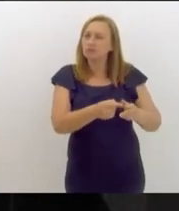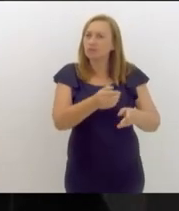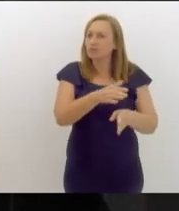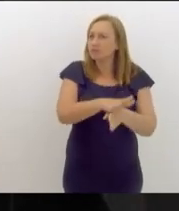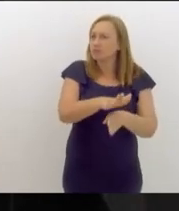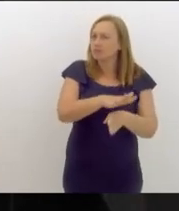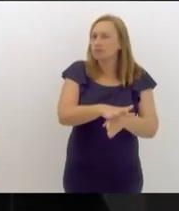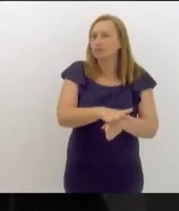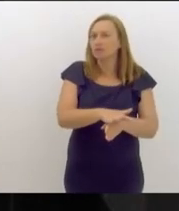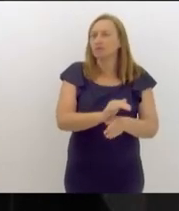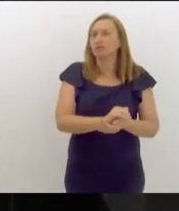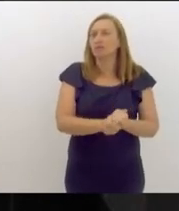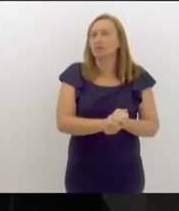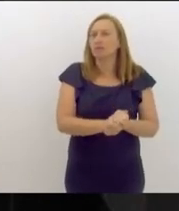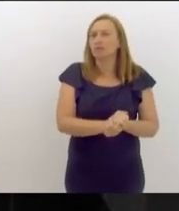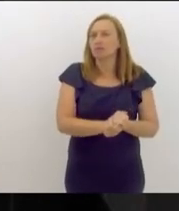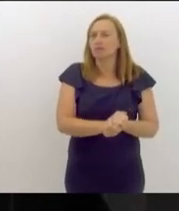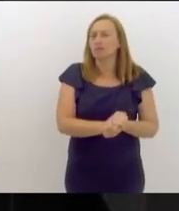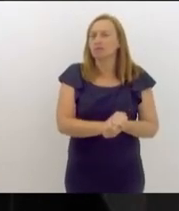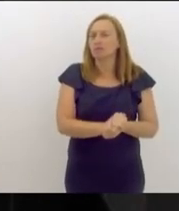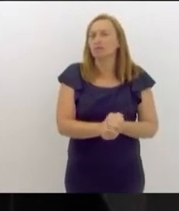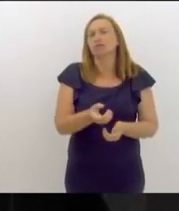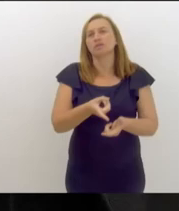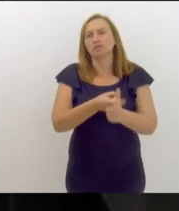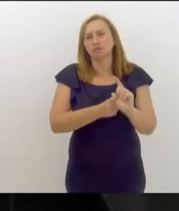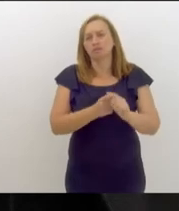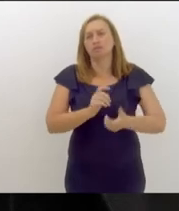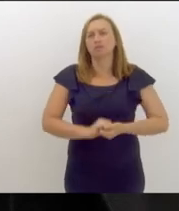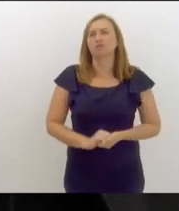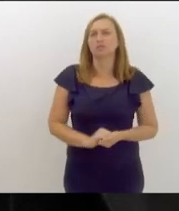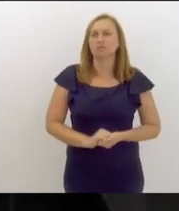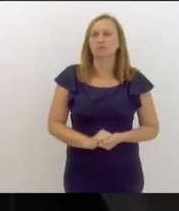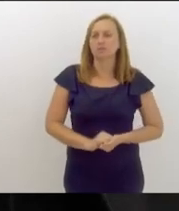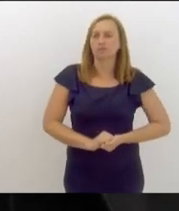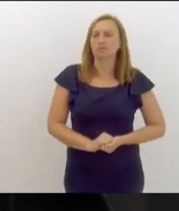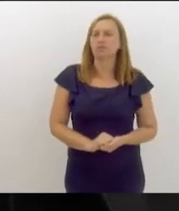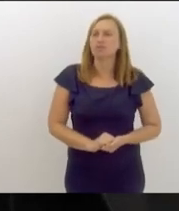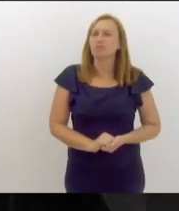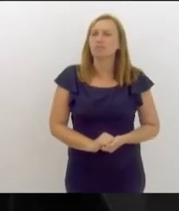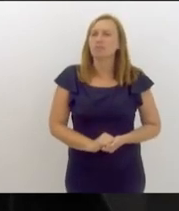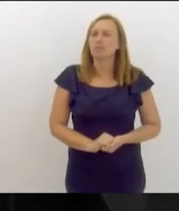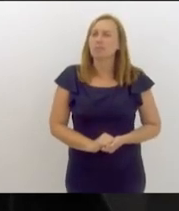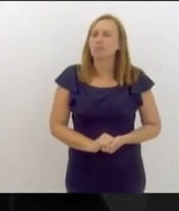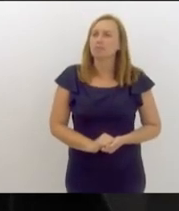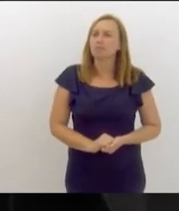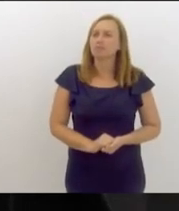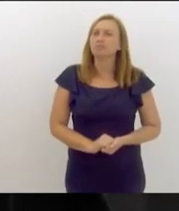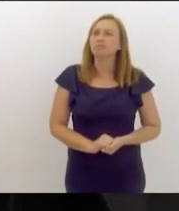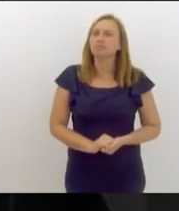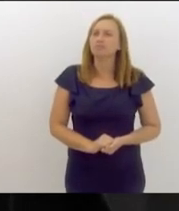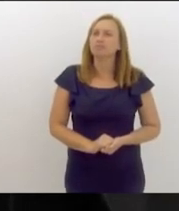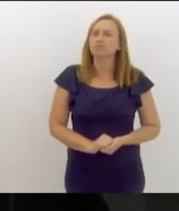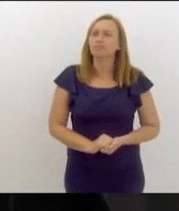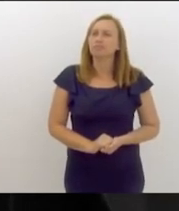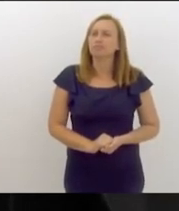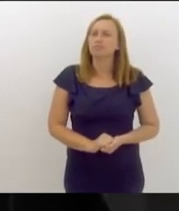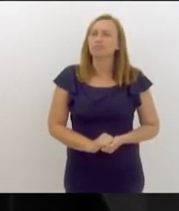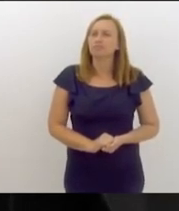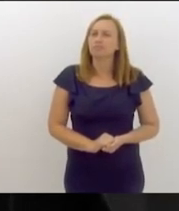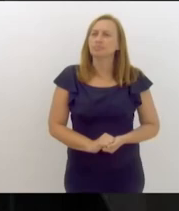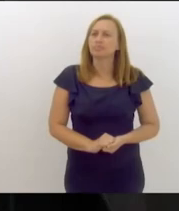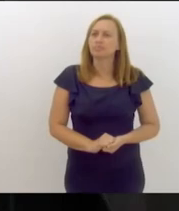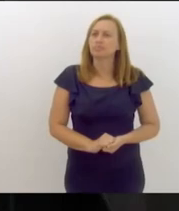prazos e naturezas das dívidas e natureza das dívidas fizemos isso